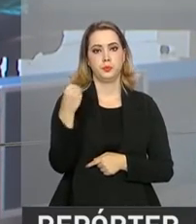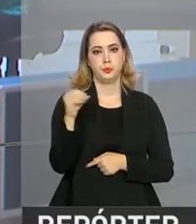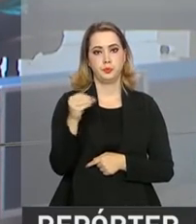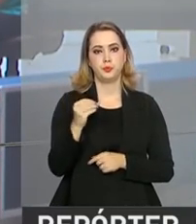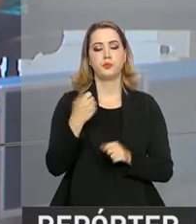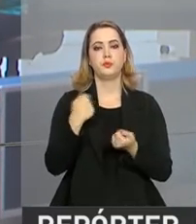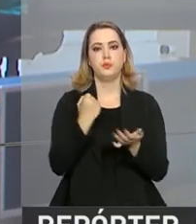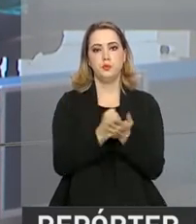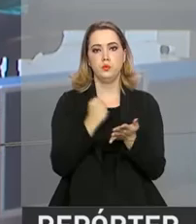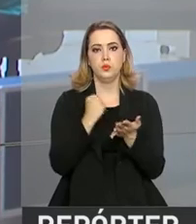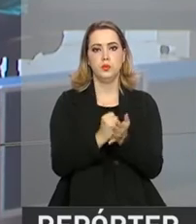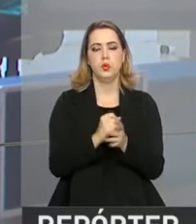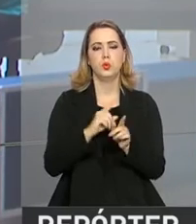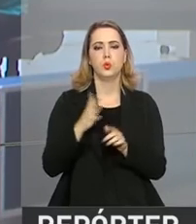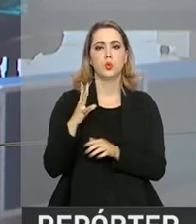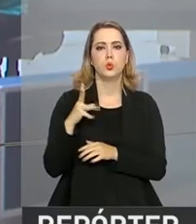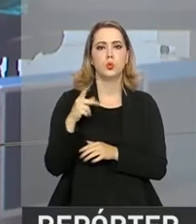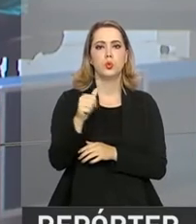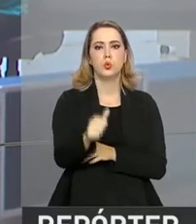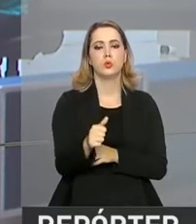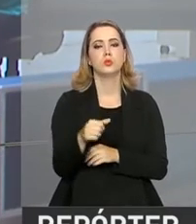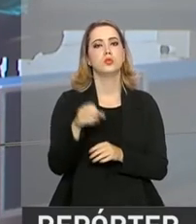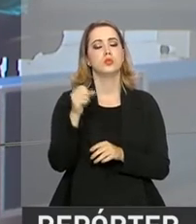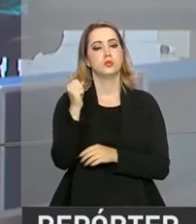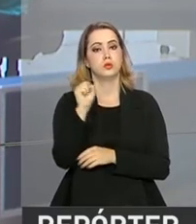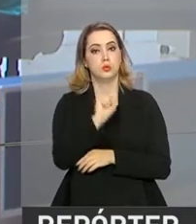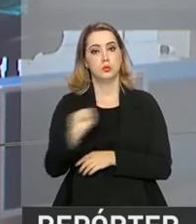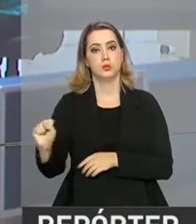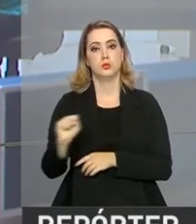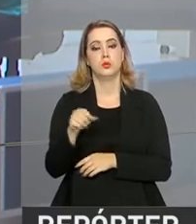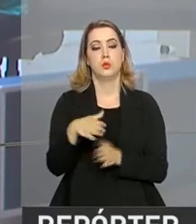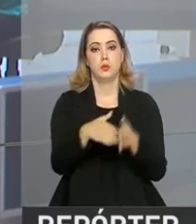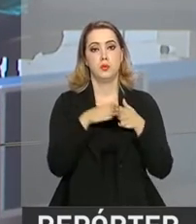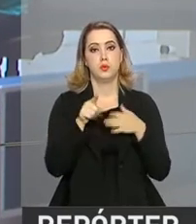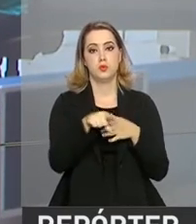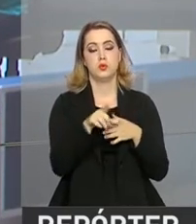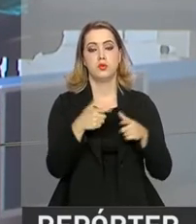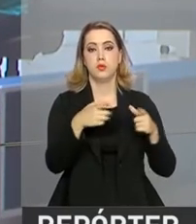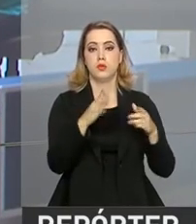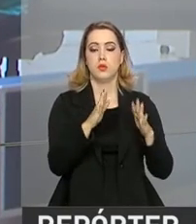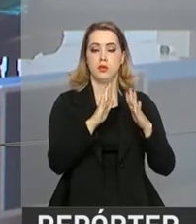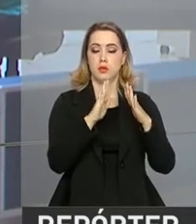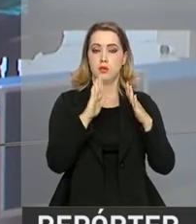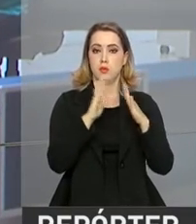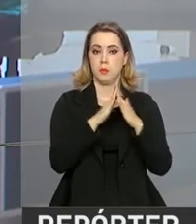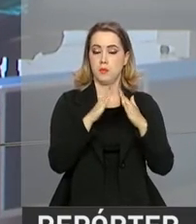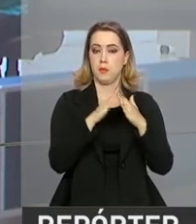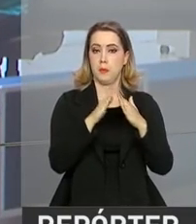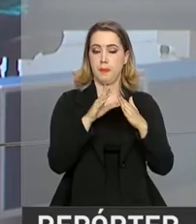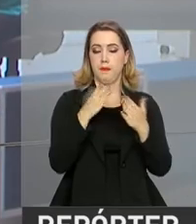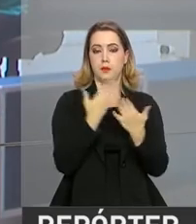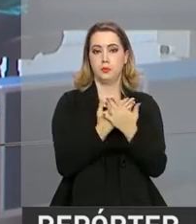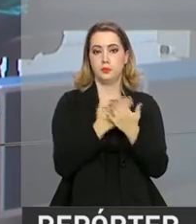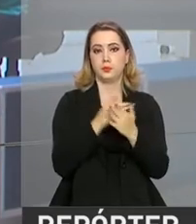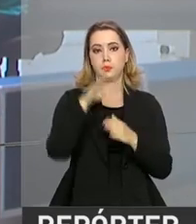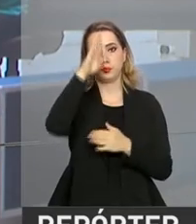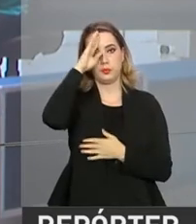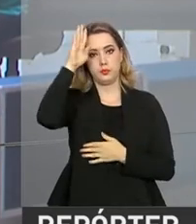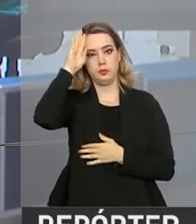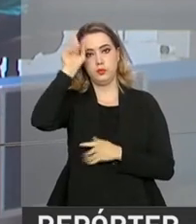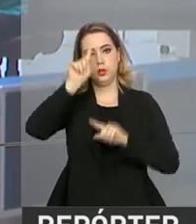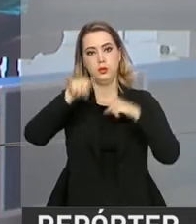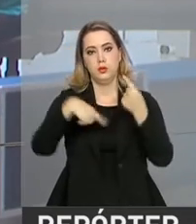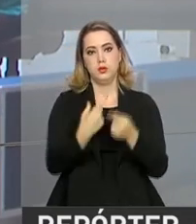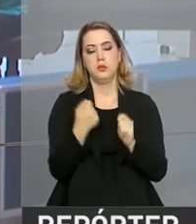renovados a cada semestre e o pedido é feito inicialmente pelas instituições de educação superior em seguida os estudantes devem